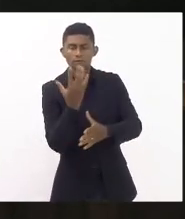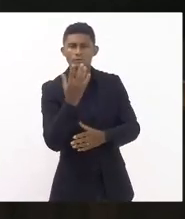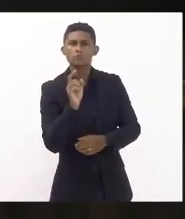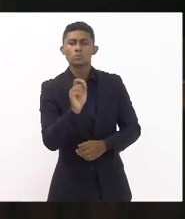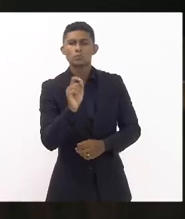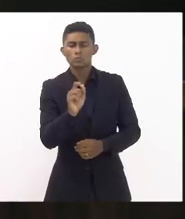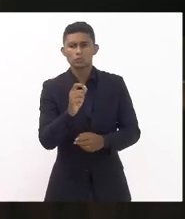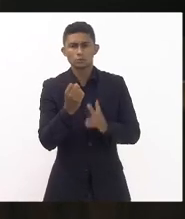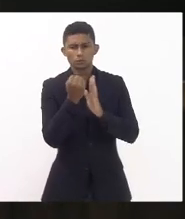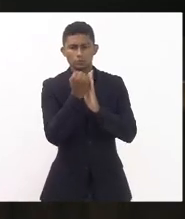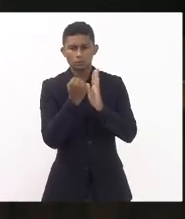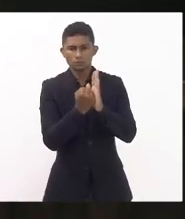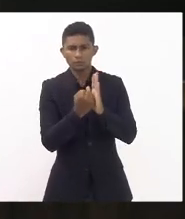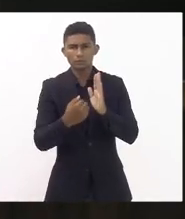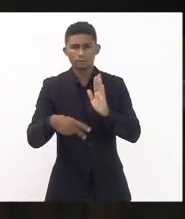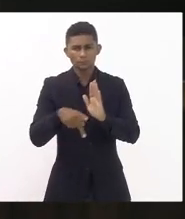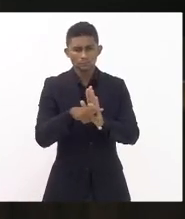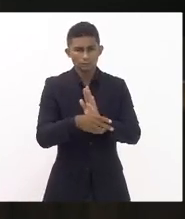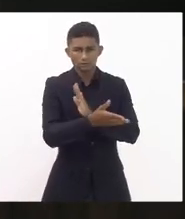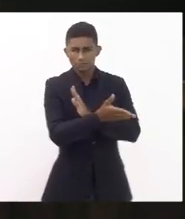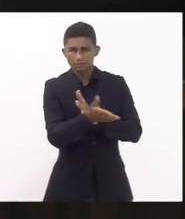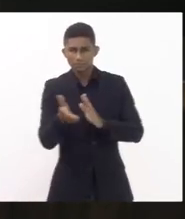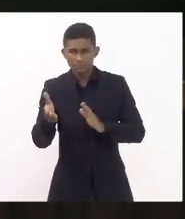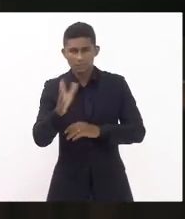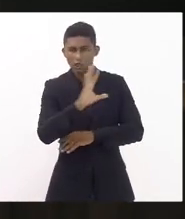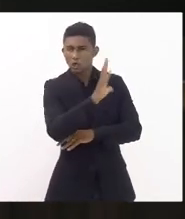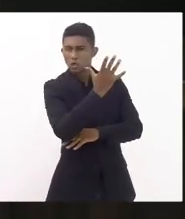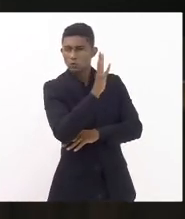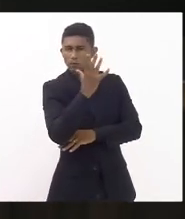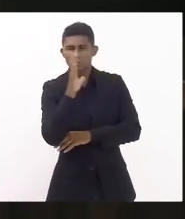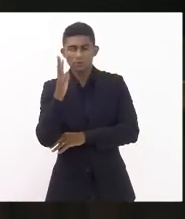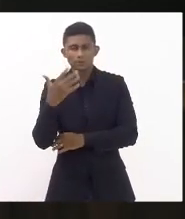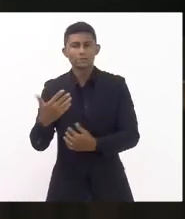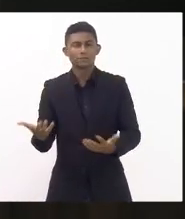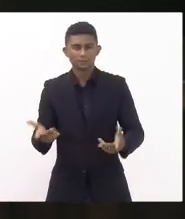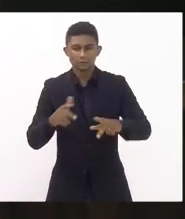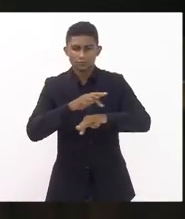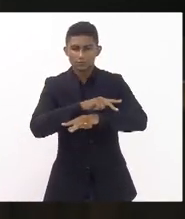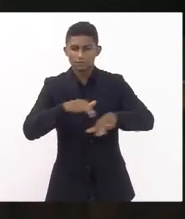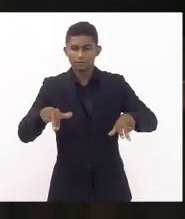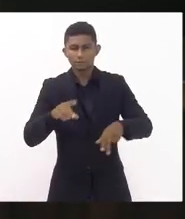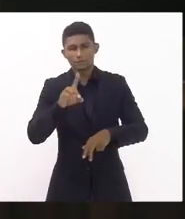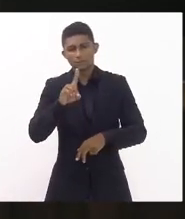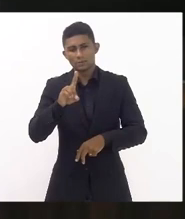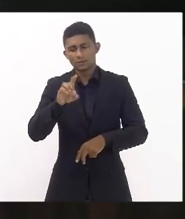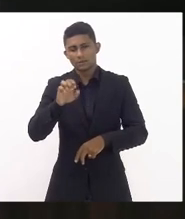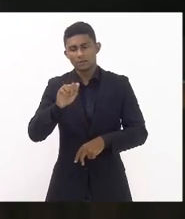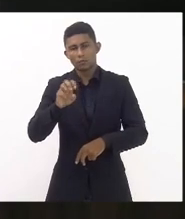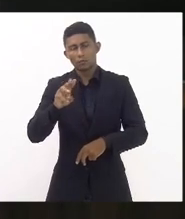enquadramento urbanístico e ambiental, DEUA, a ser apresentado